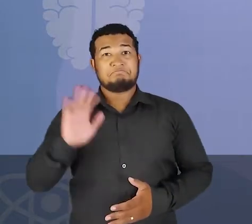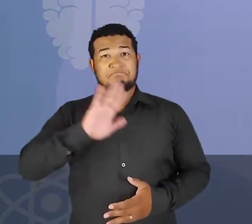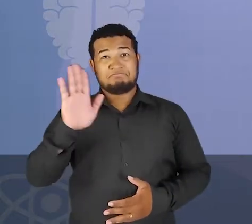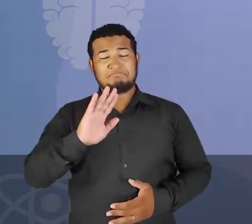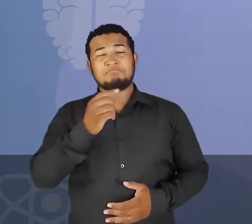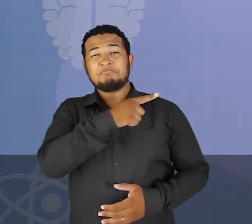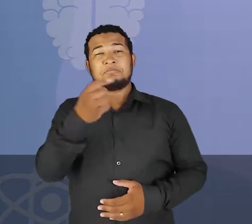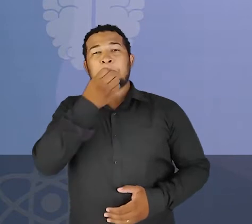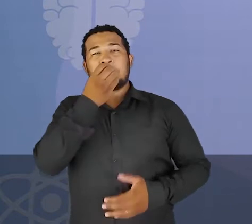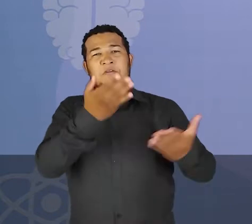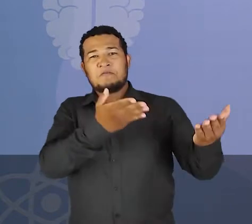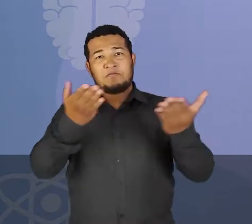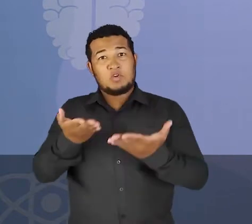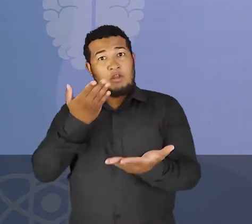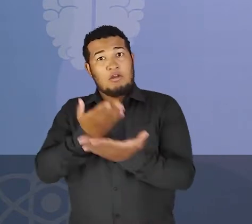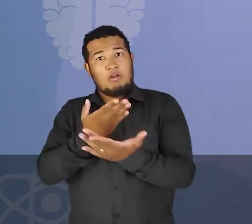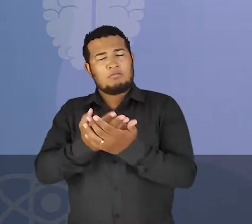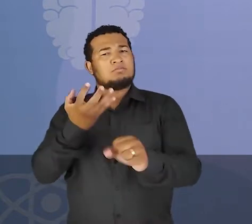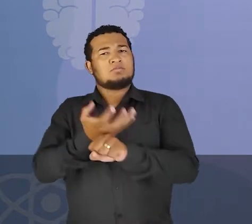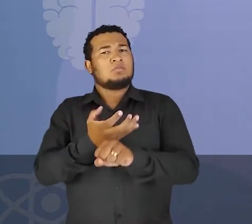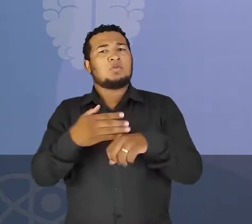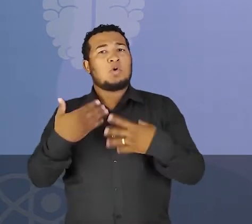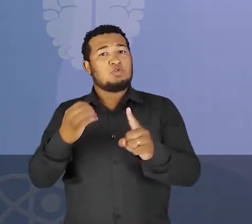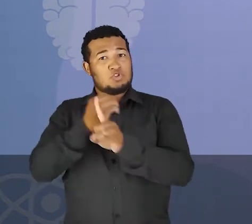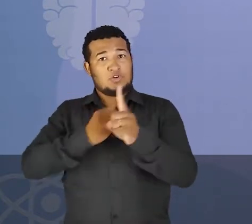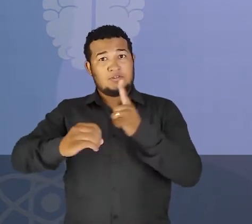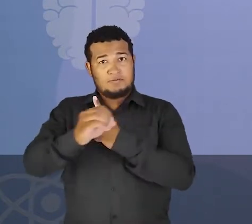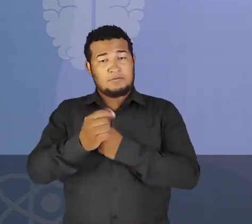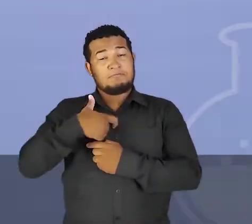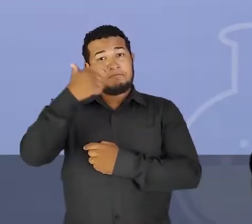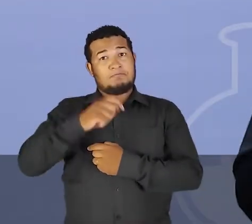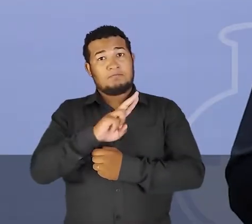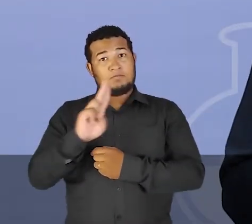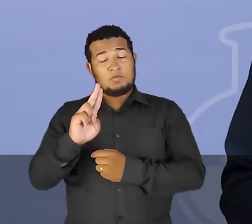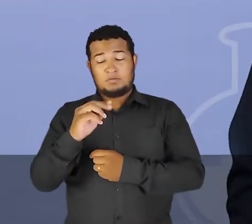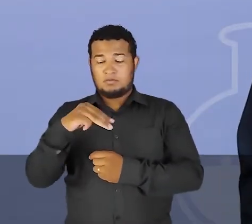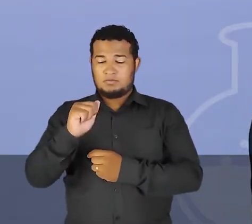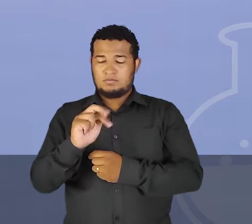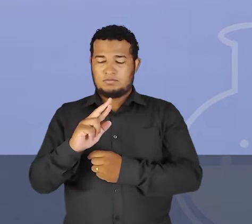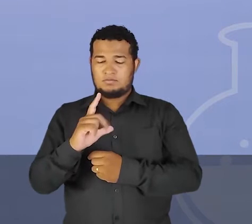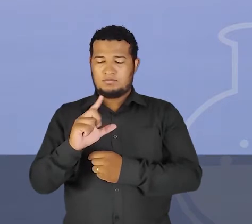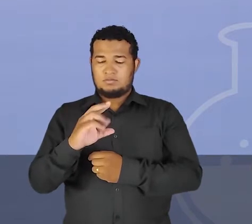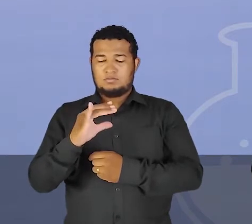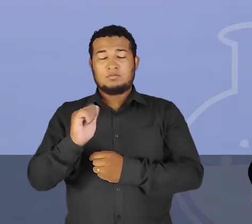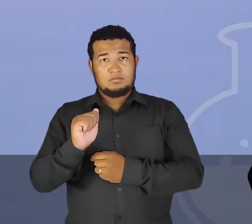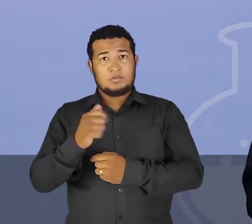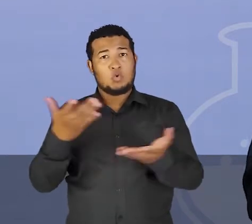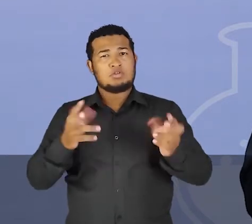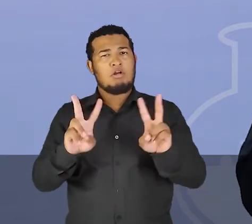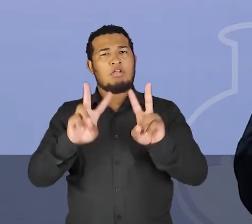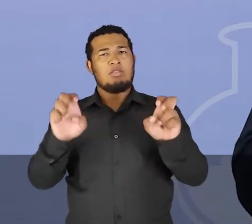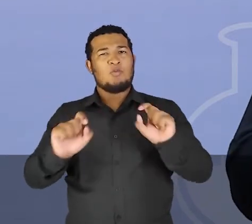pessoal, sejam todos bem-vindos a mais uma aula de Geografia. Sou a professora Marluce Furtado e vou trabalhar com vocês hoje o